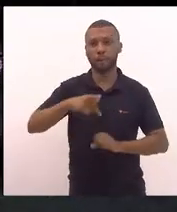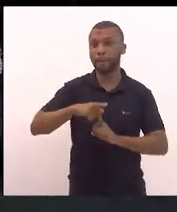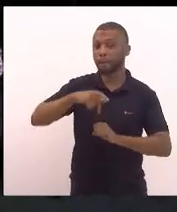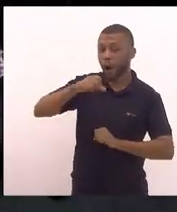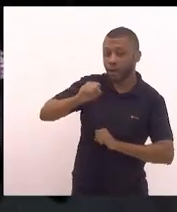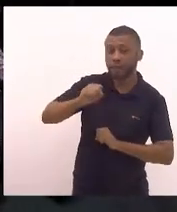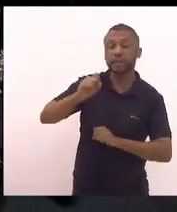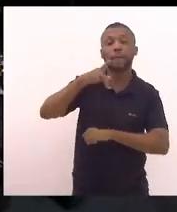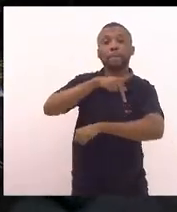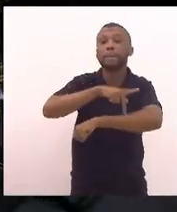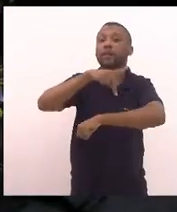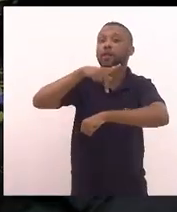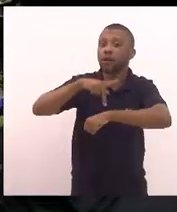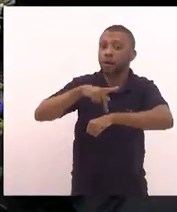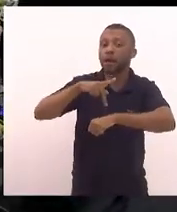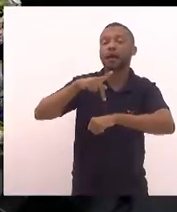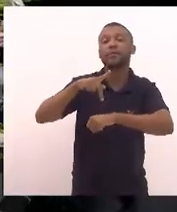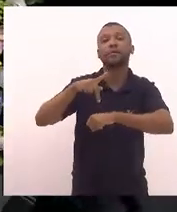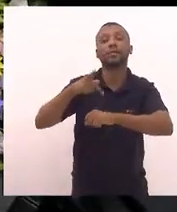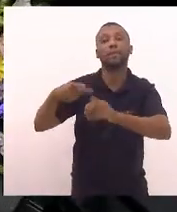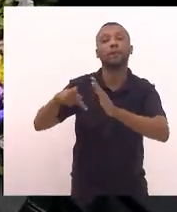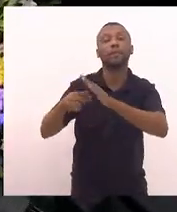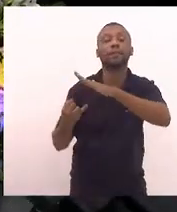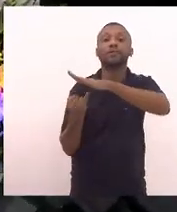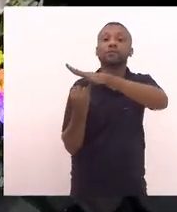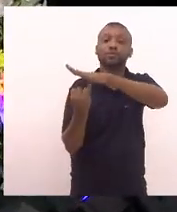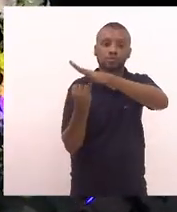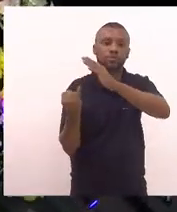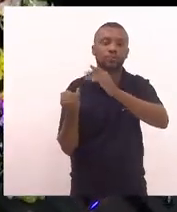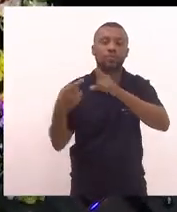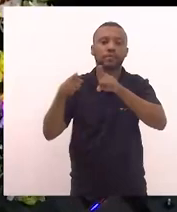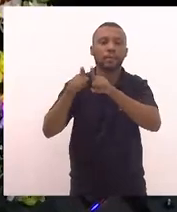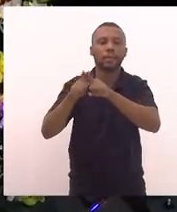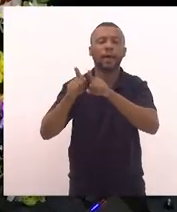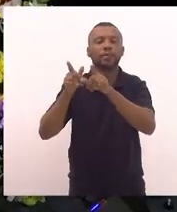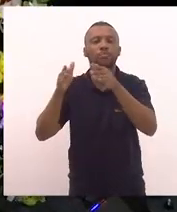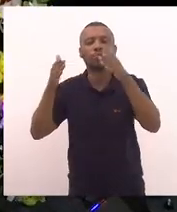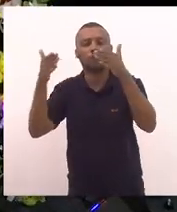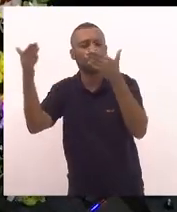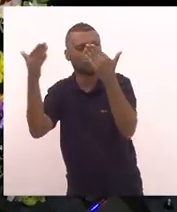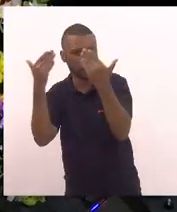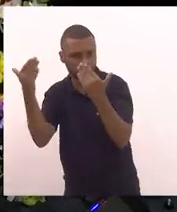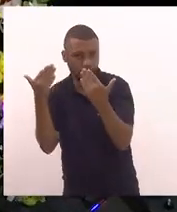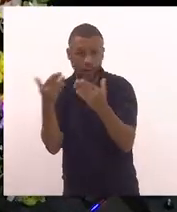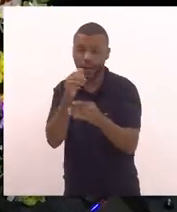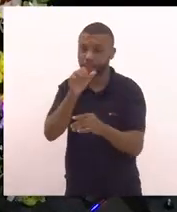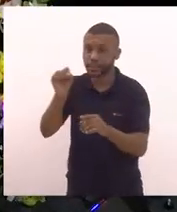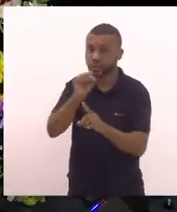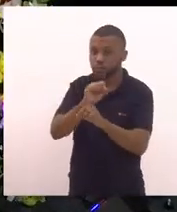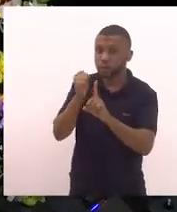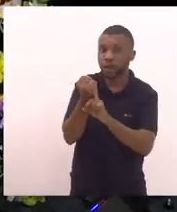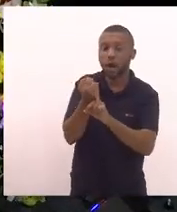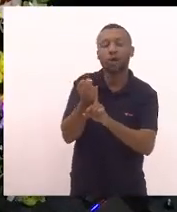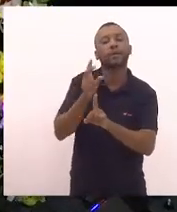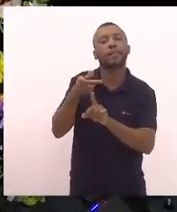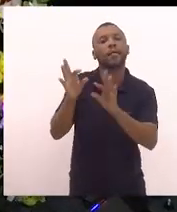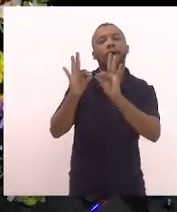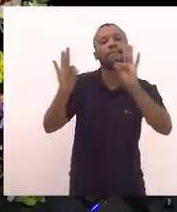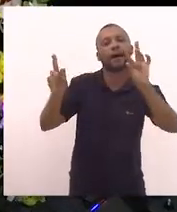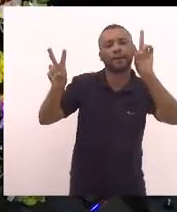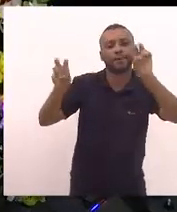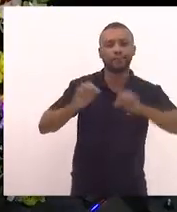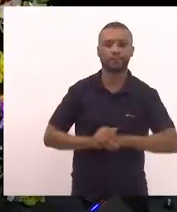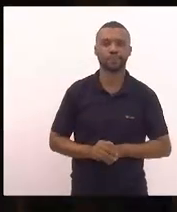em Pedagogia Institucional e Clínica. Assistente social costuma dizer: o